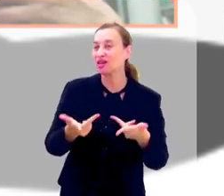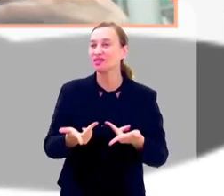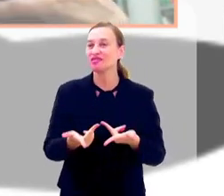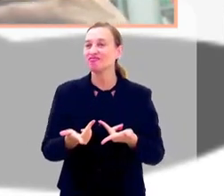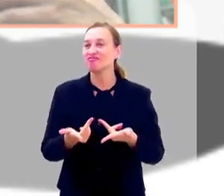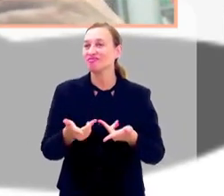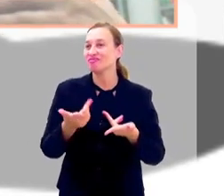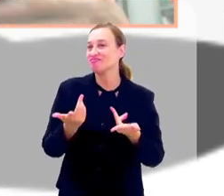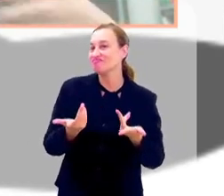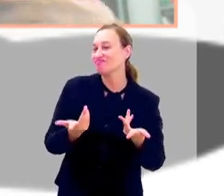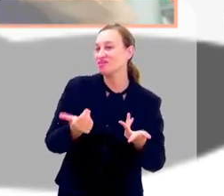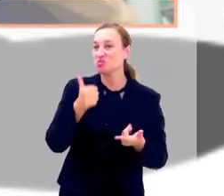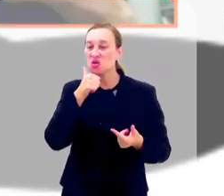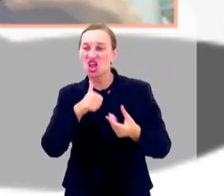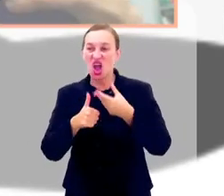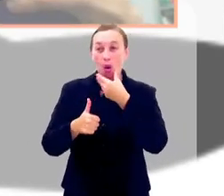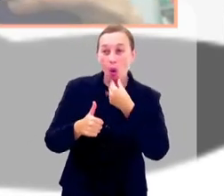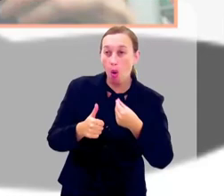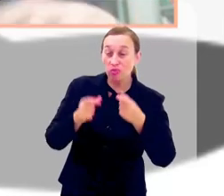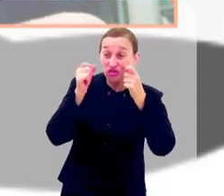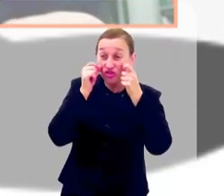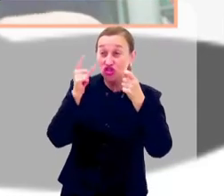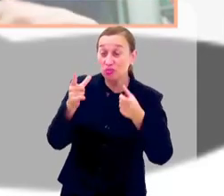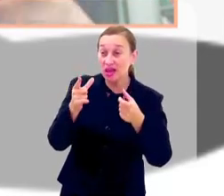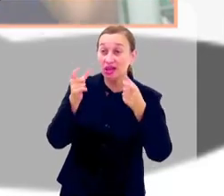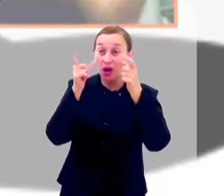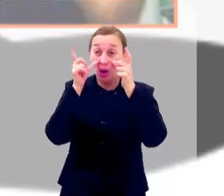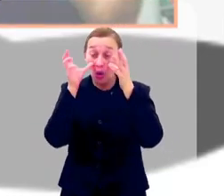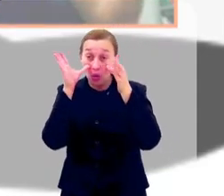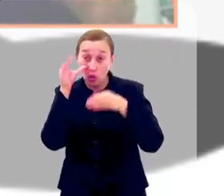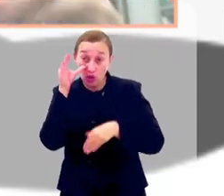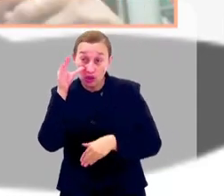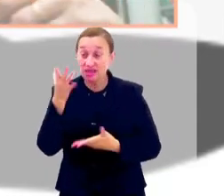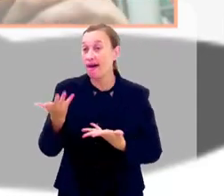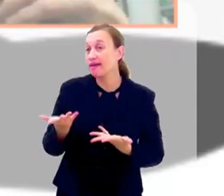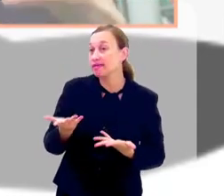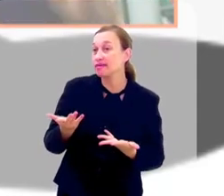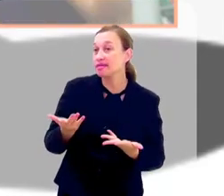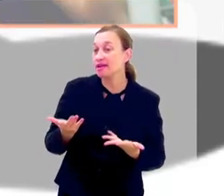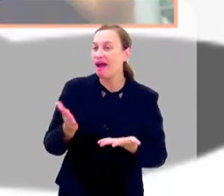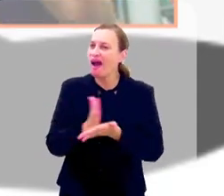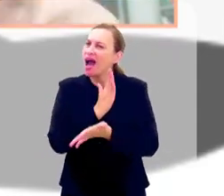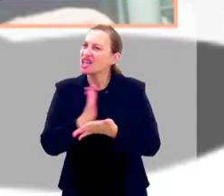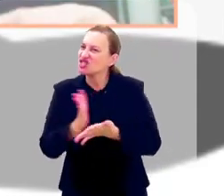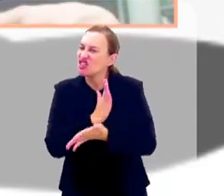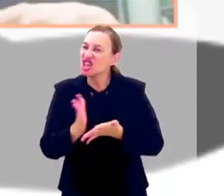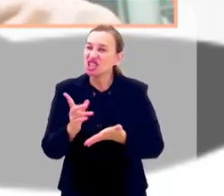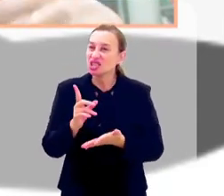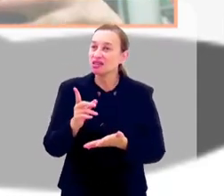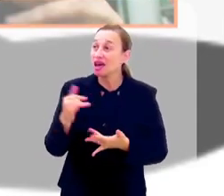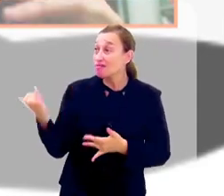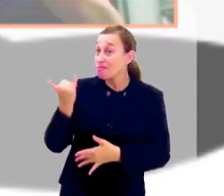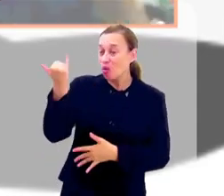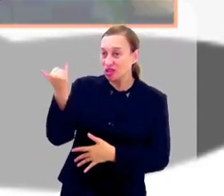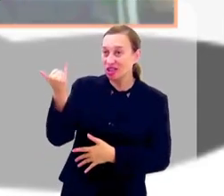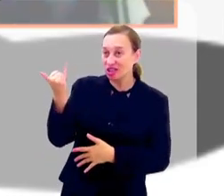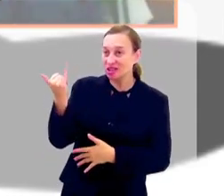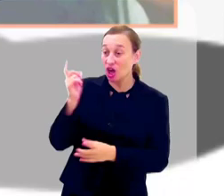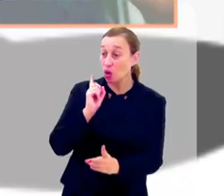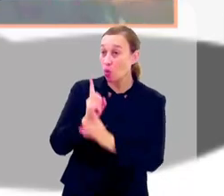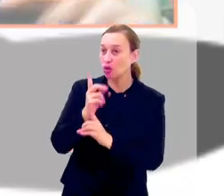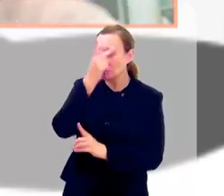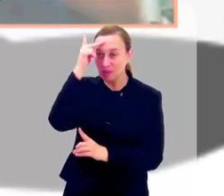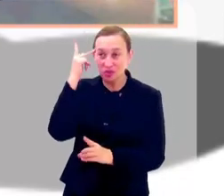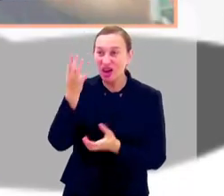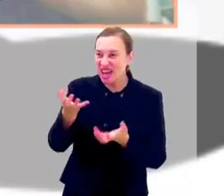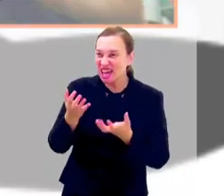de gênero, essa questão de sexualidade, isso desperta curiosidade, isso é, né? Às vezes a gente dá uma importância